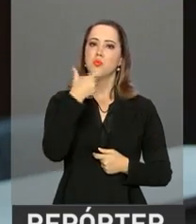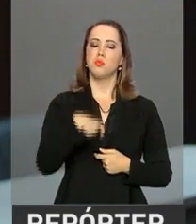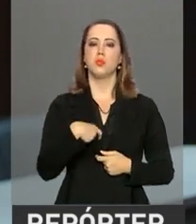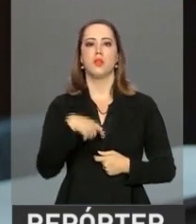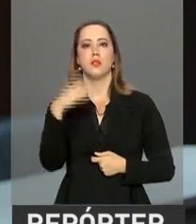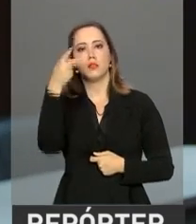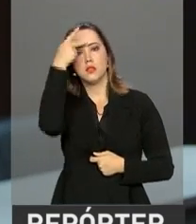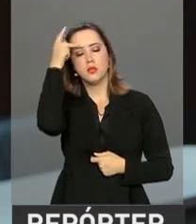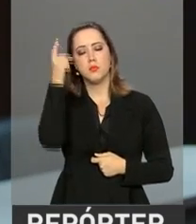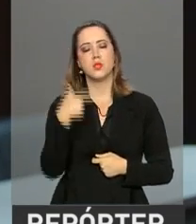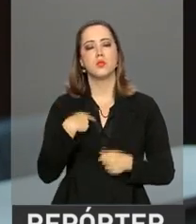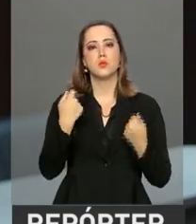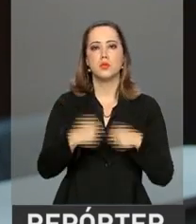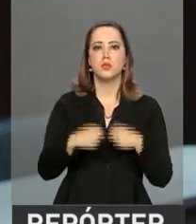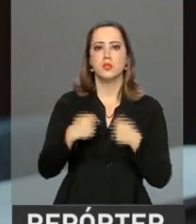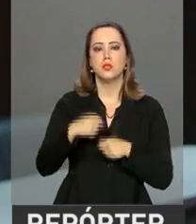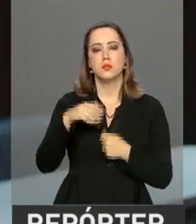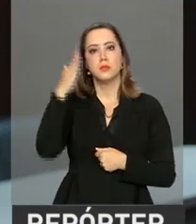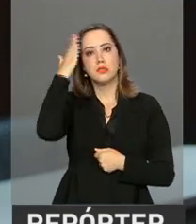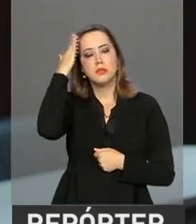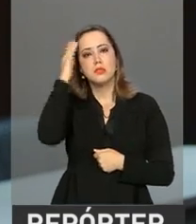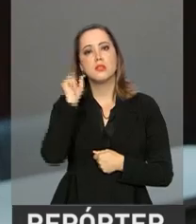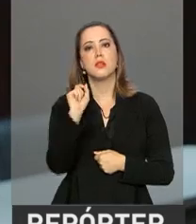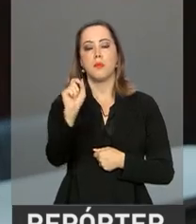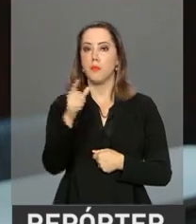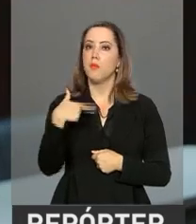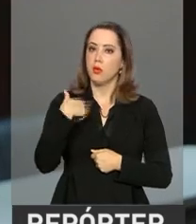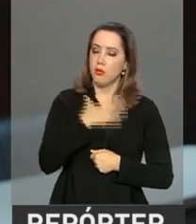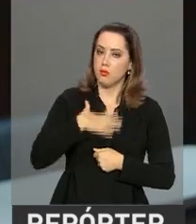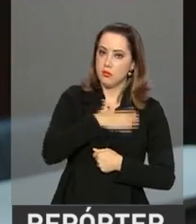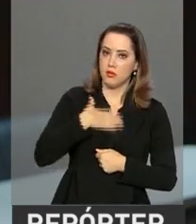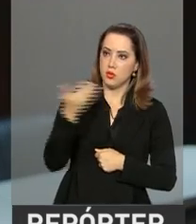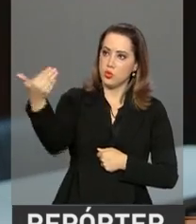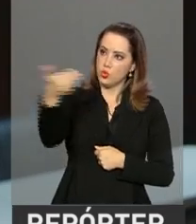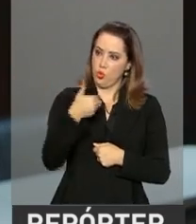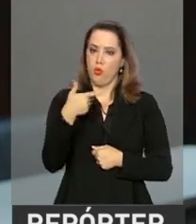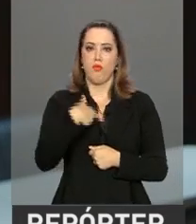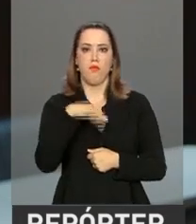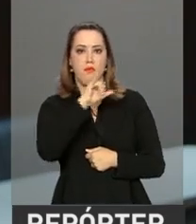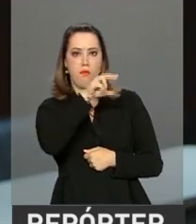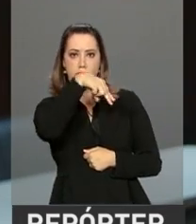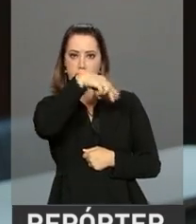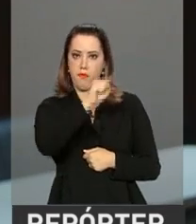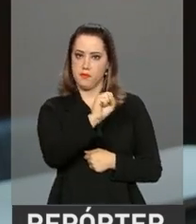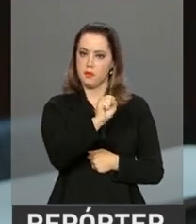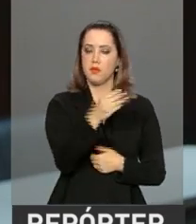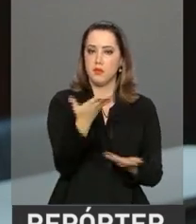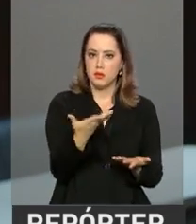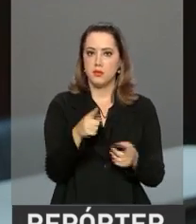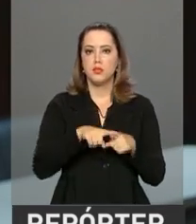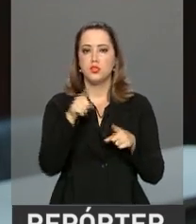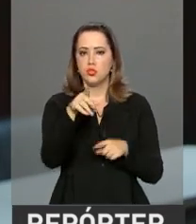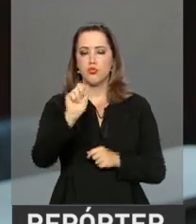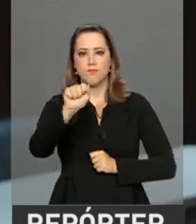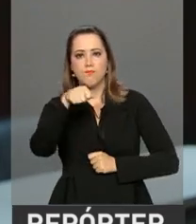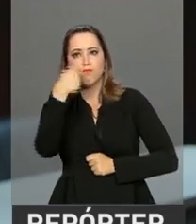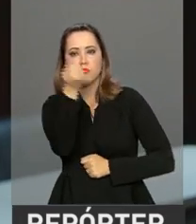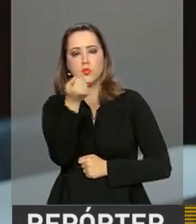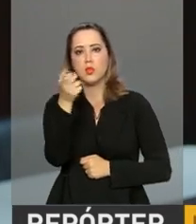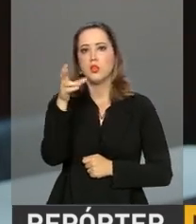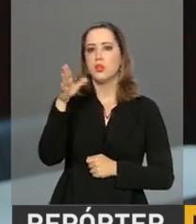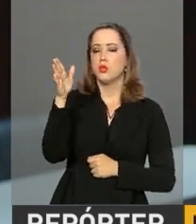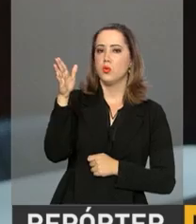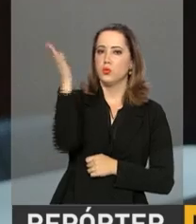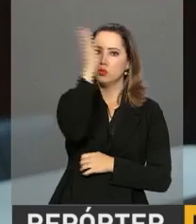pouco mais querido Quando procura o INSS ele já tem no INSS um símbolo do Estado eu disse no meu discurso que muitas vezes o